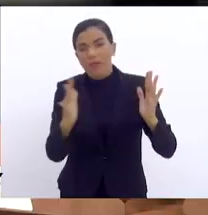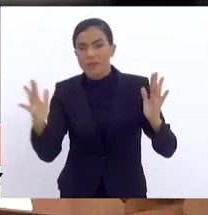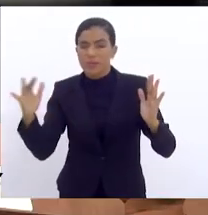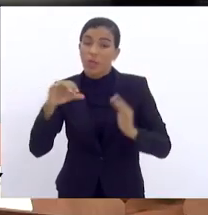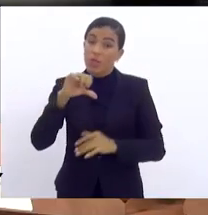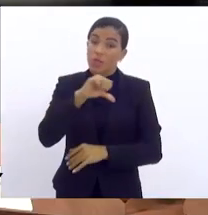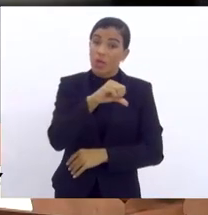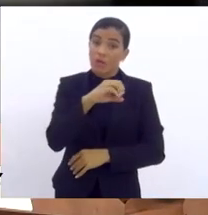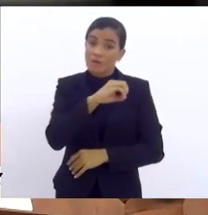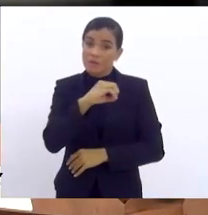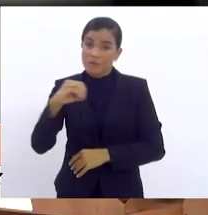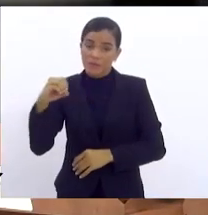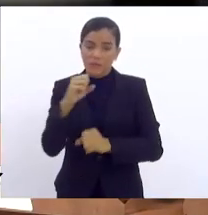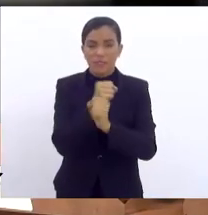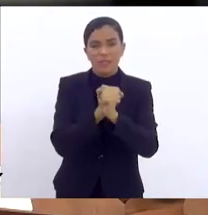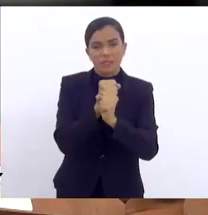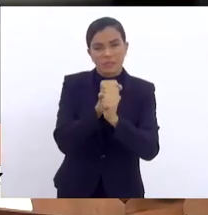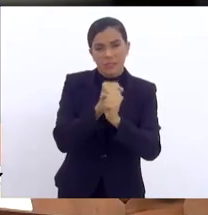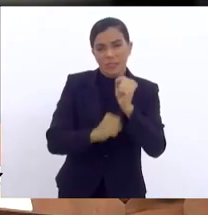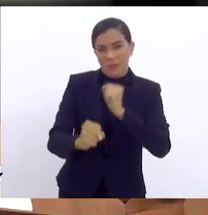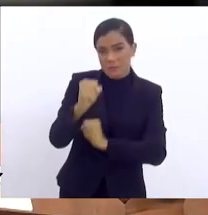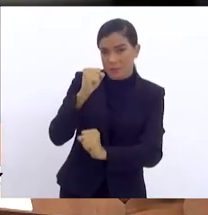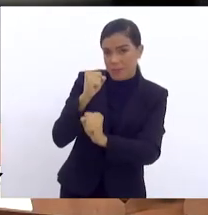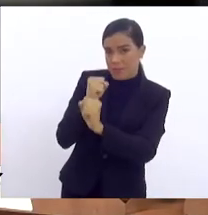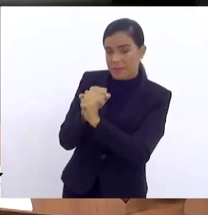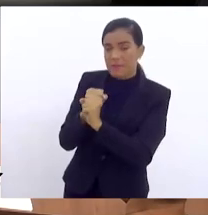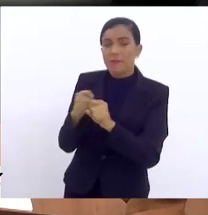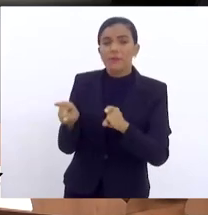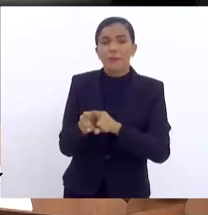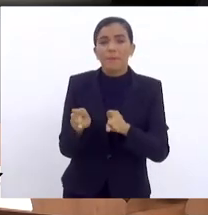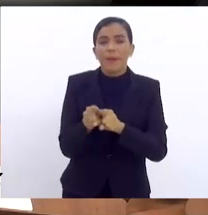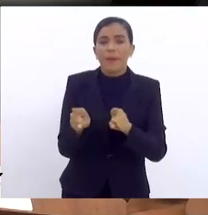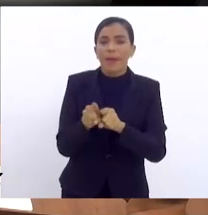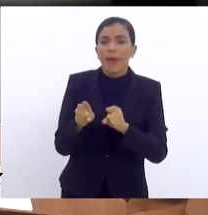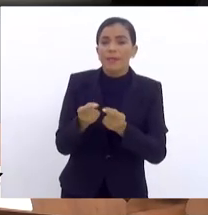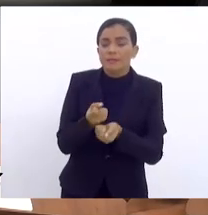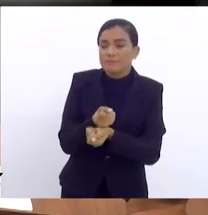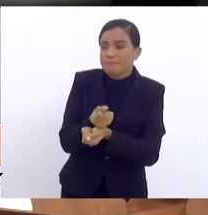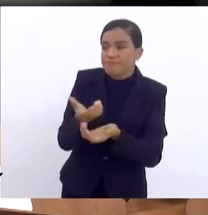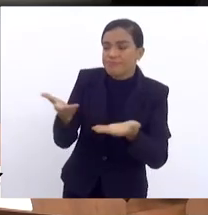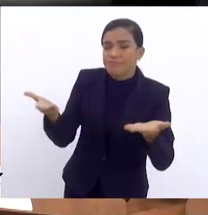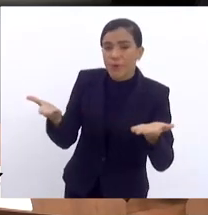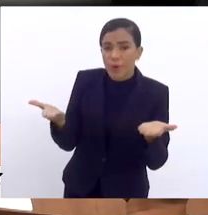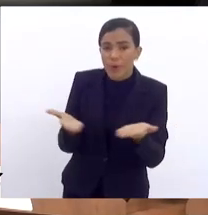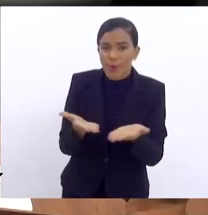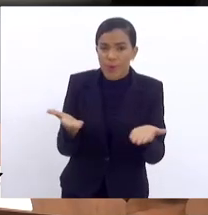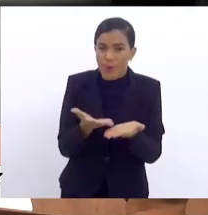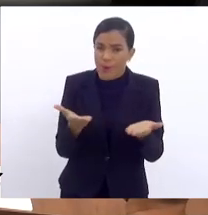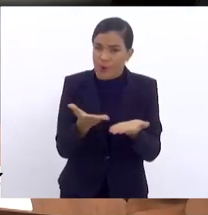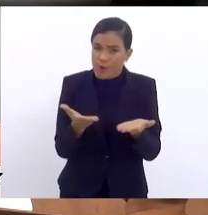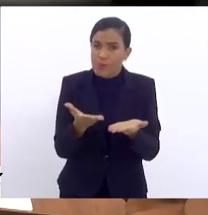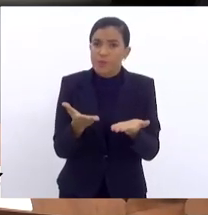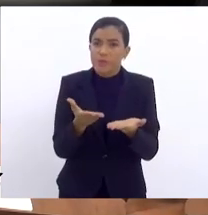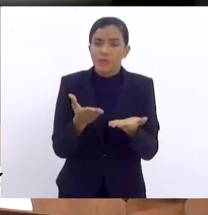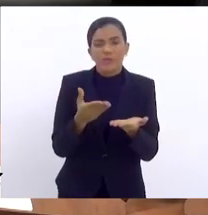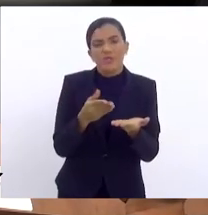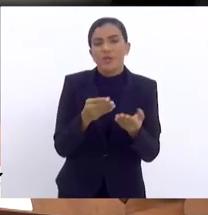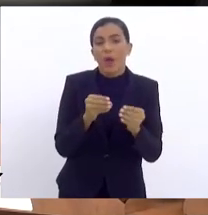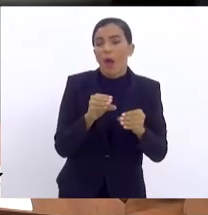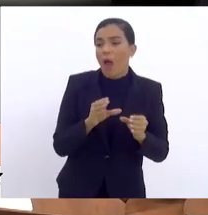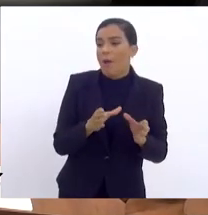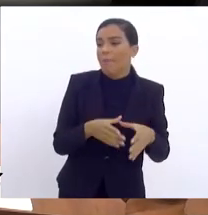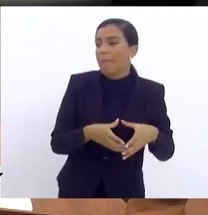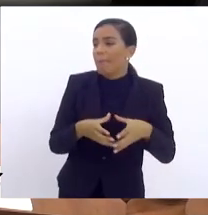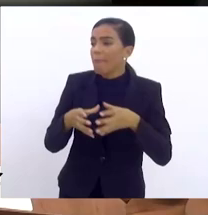ano passado e Para conhecimento essa distribuição hoje não é feita um número maior para zona sul e